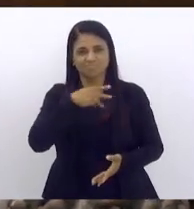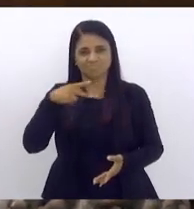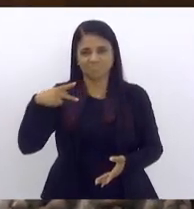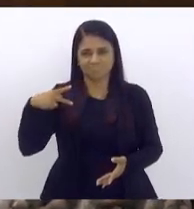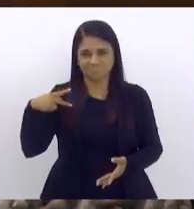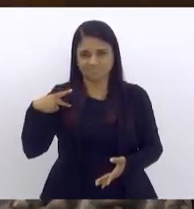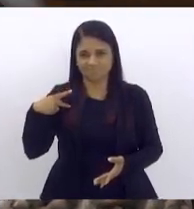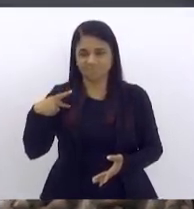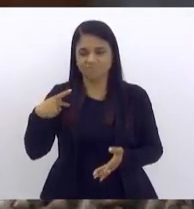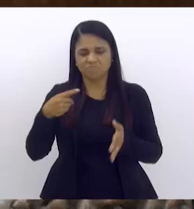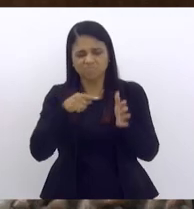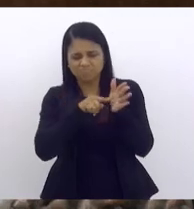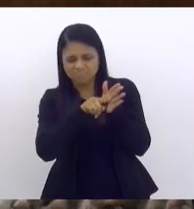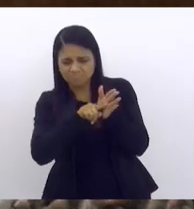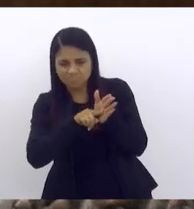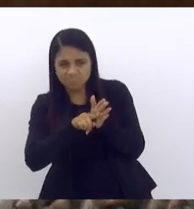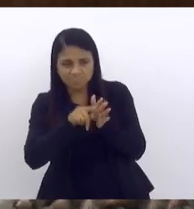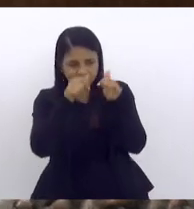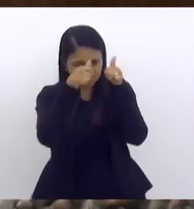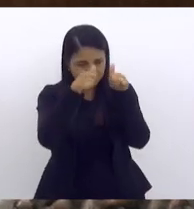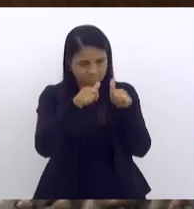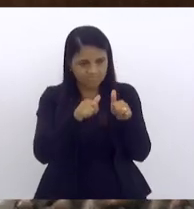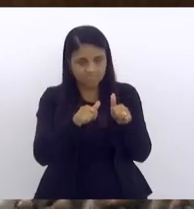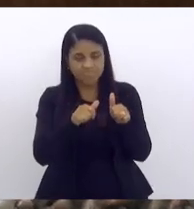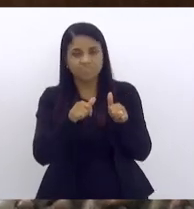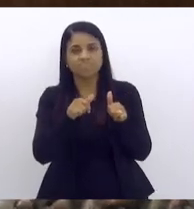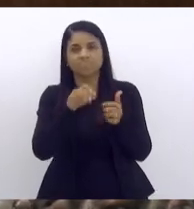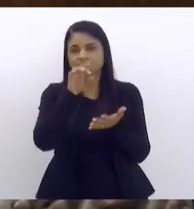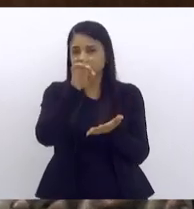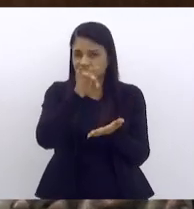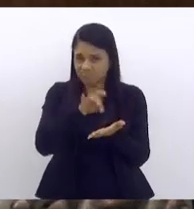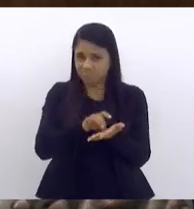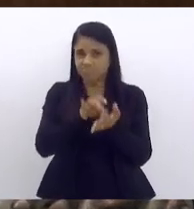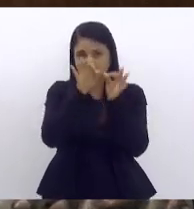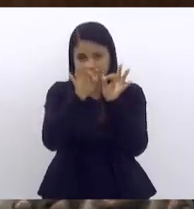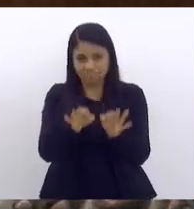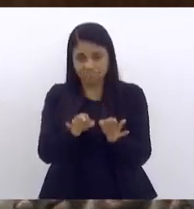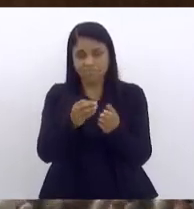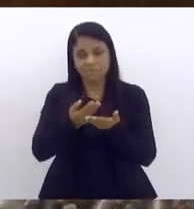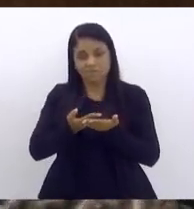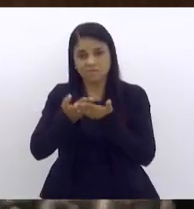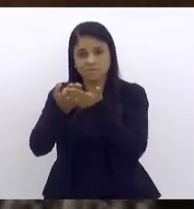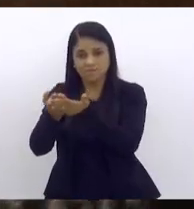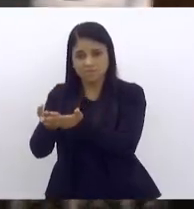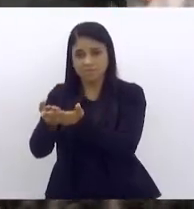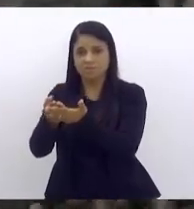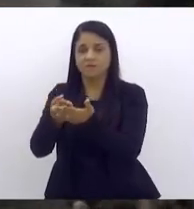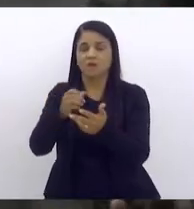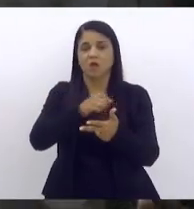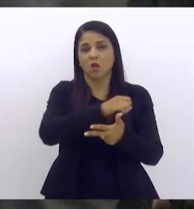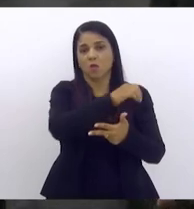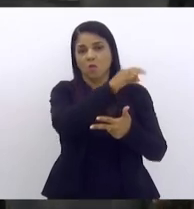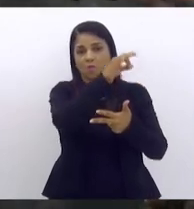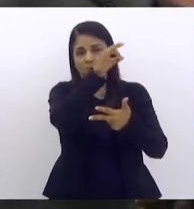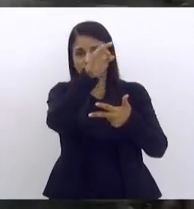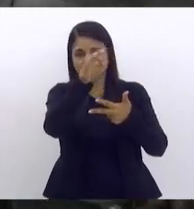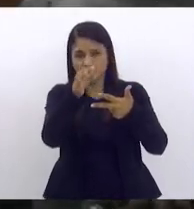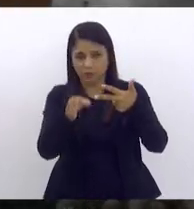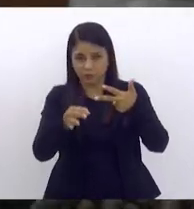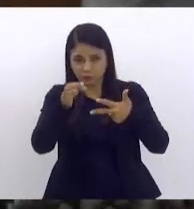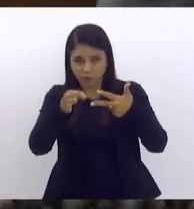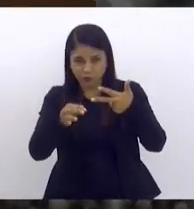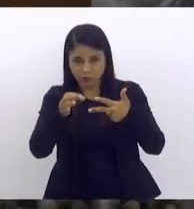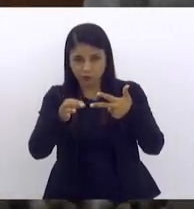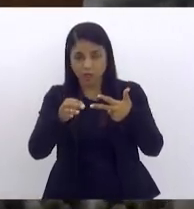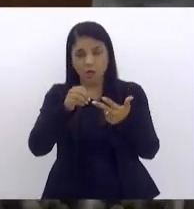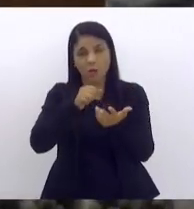para apurar e, com certeza, encaminhar o Poder Judiciário com vistas à punição a